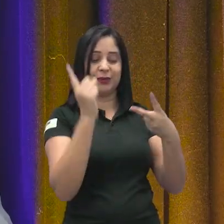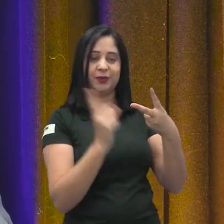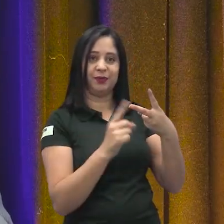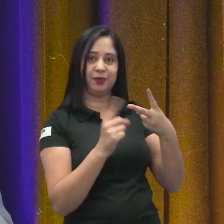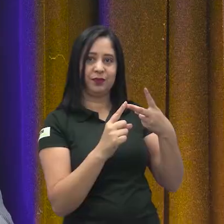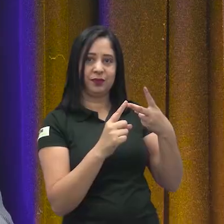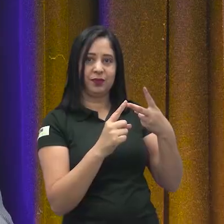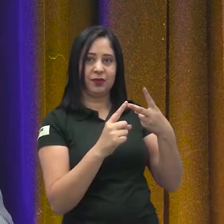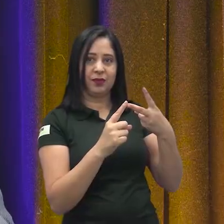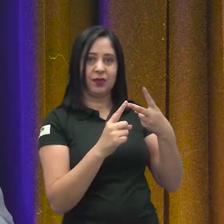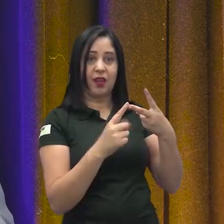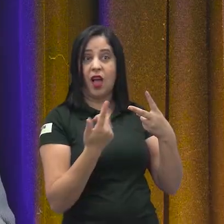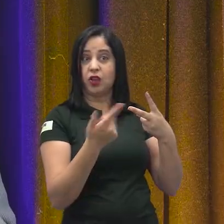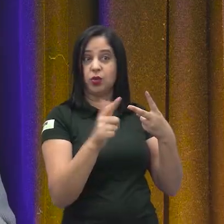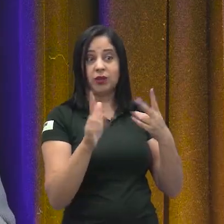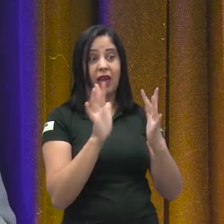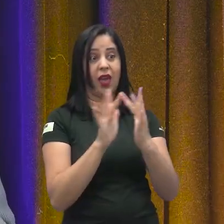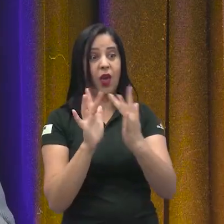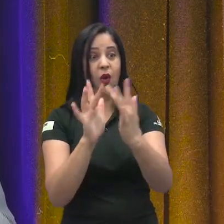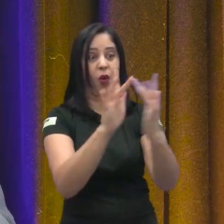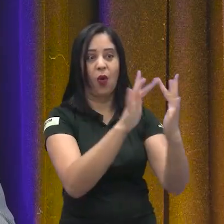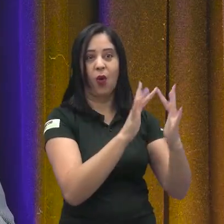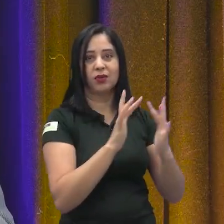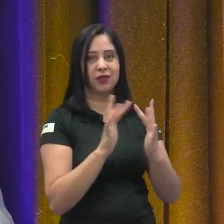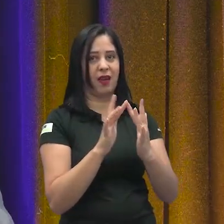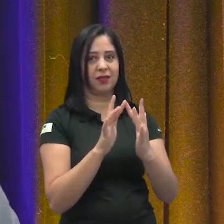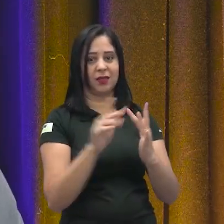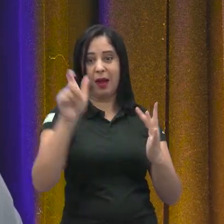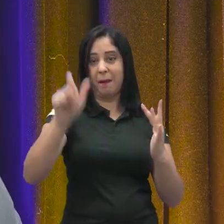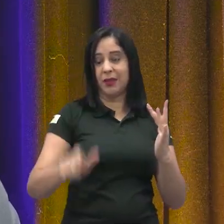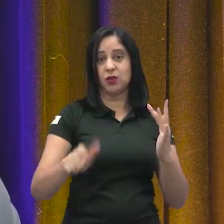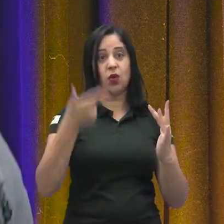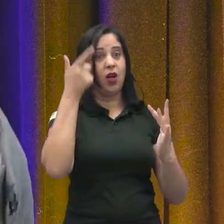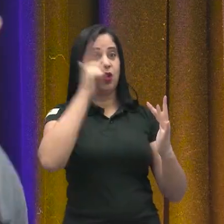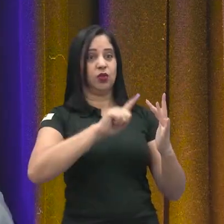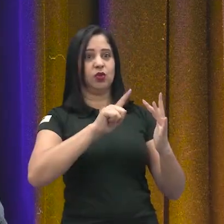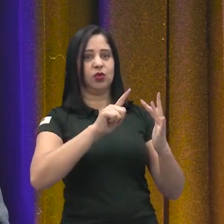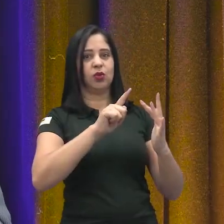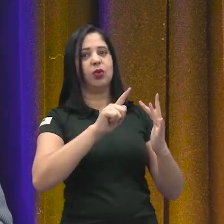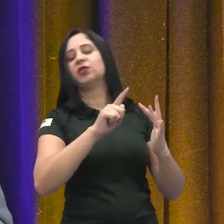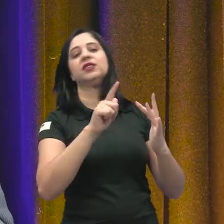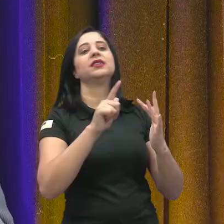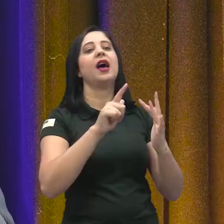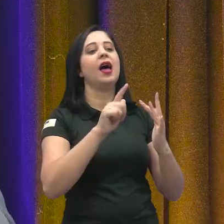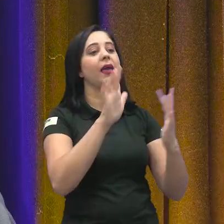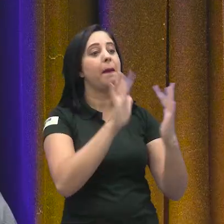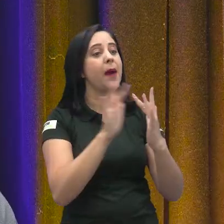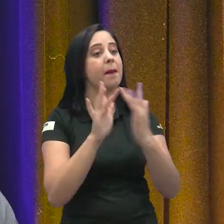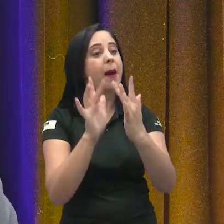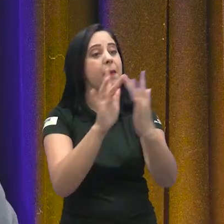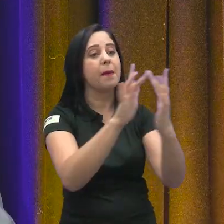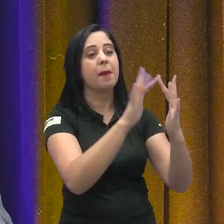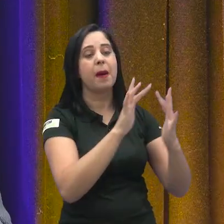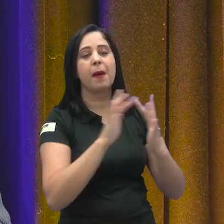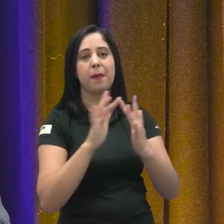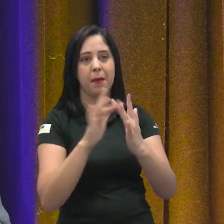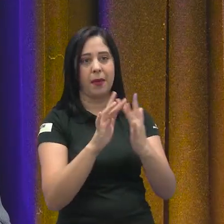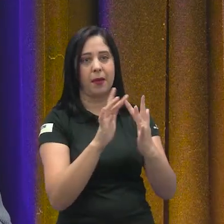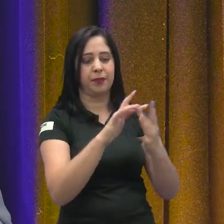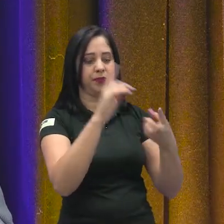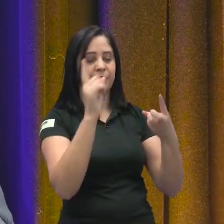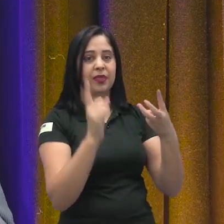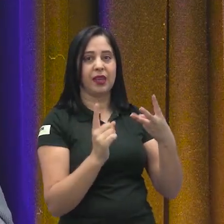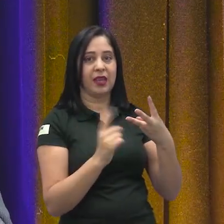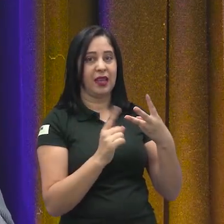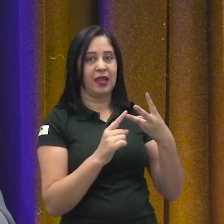negócio. Falta de networking. Chega um momento que ela não consegue levar essa ideia adiante, ela não conecta com as pessoas